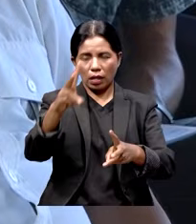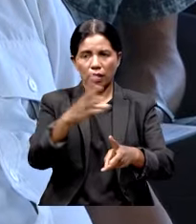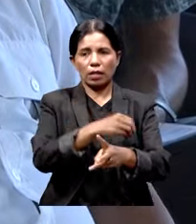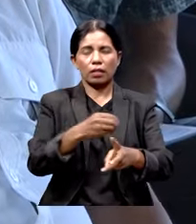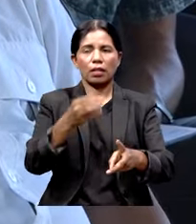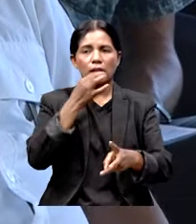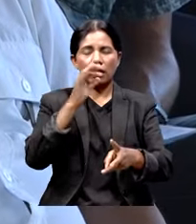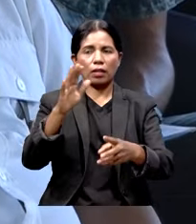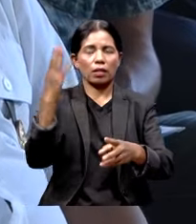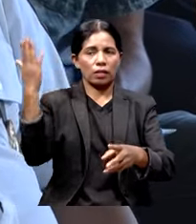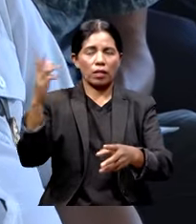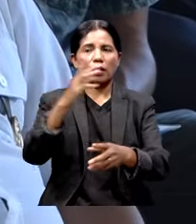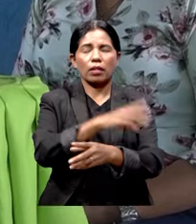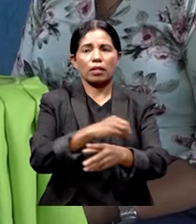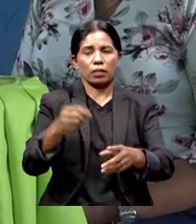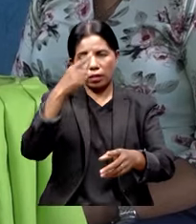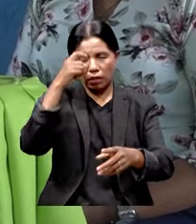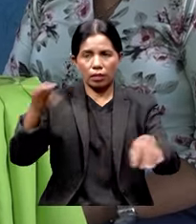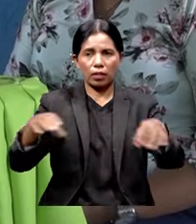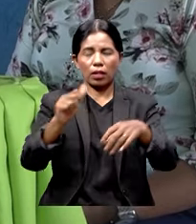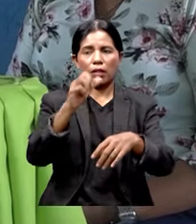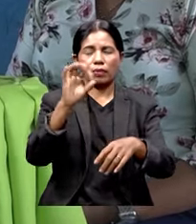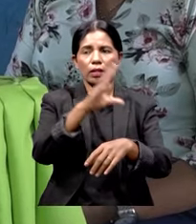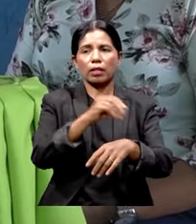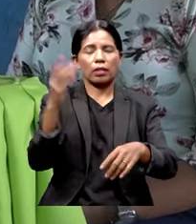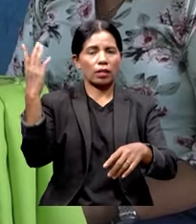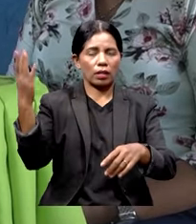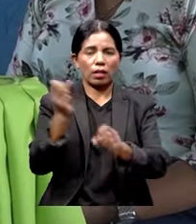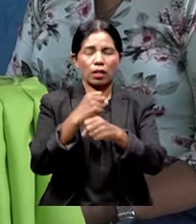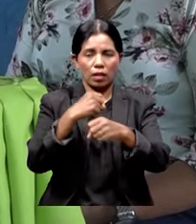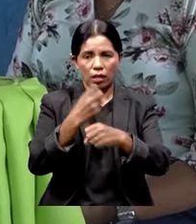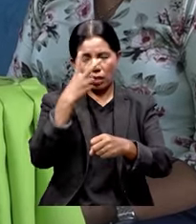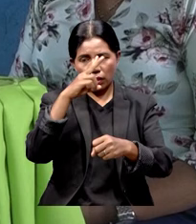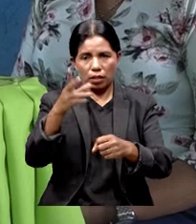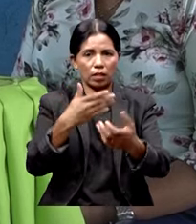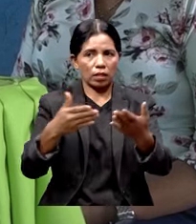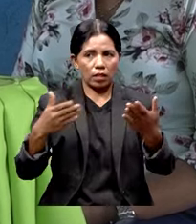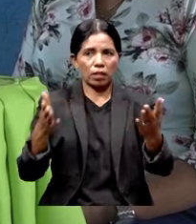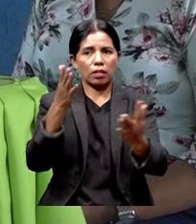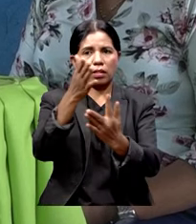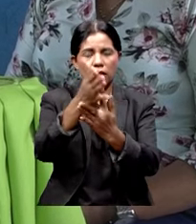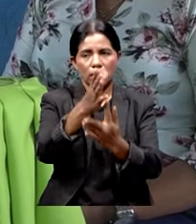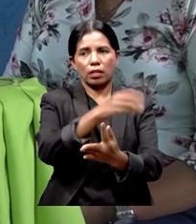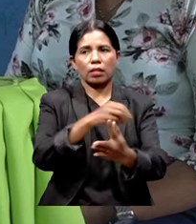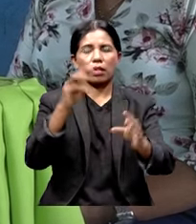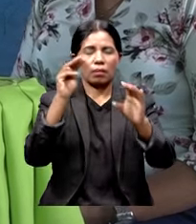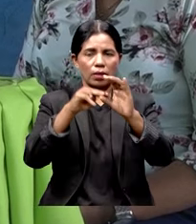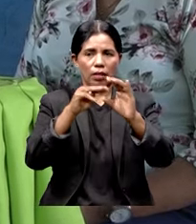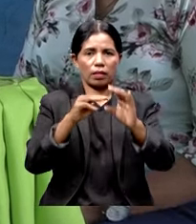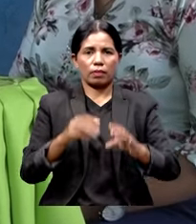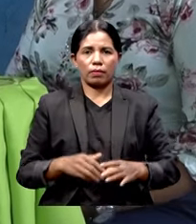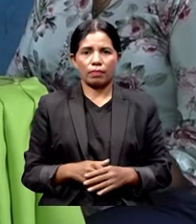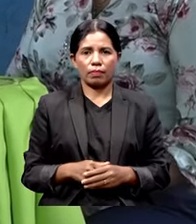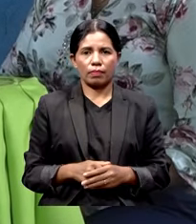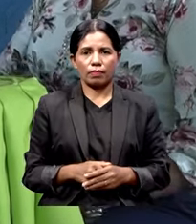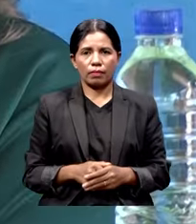ai hansira y a fronteira tamba serviço ai faesa ni knar maka halo controlo ba produto ne betama ona iha mercadoria relaciona